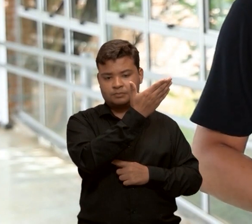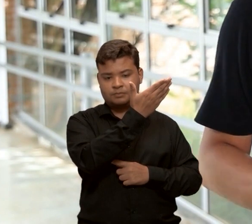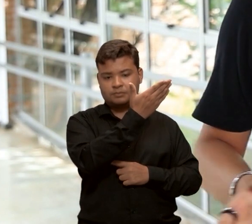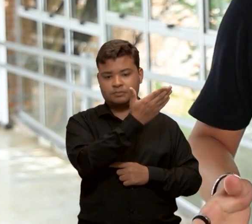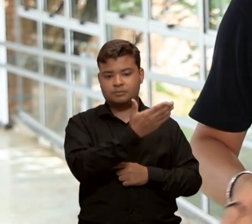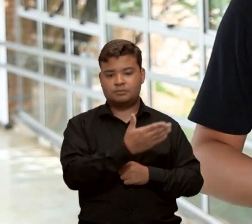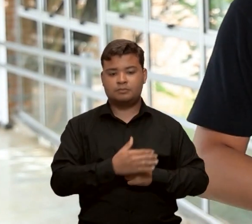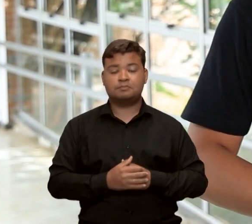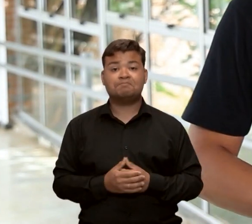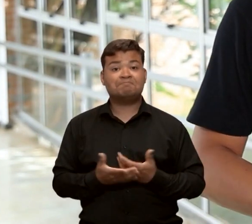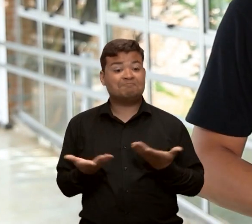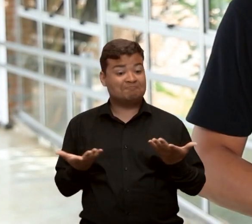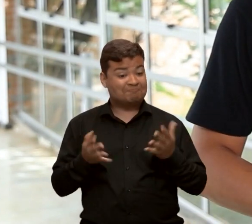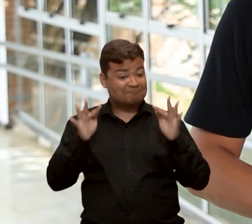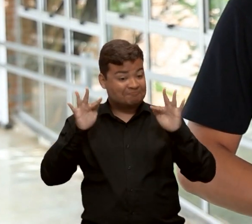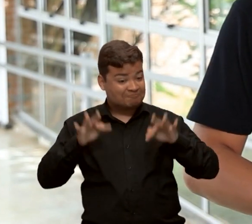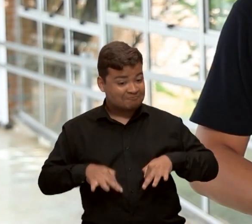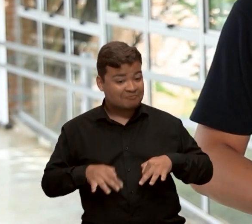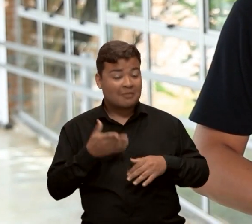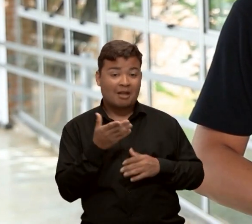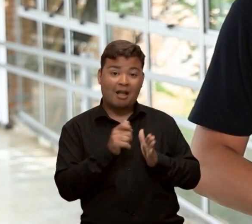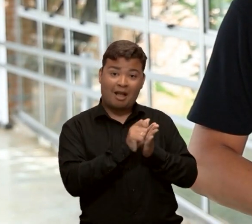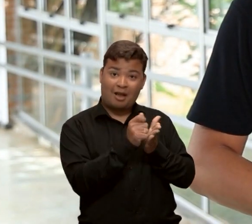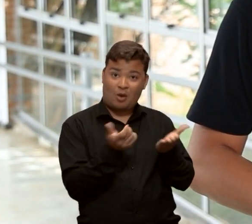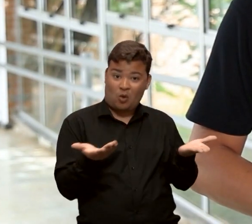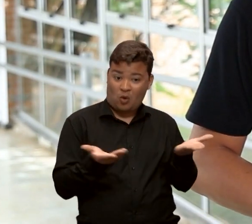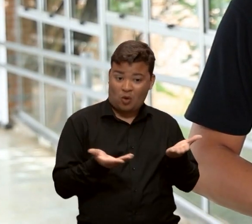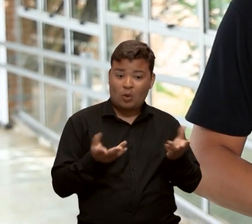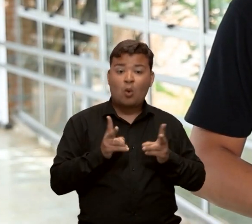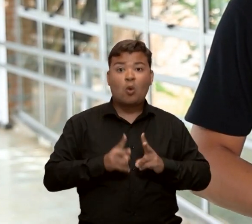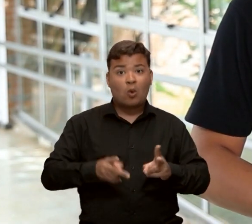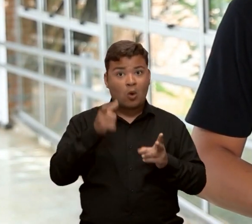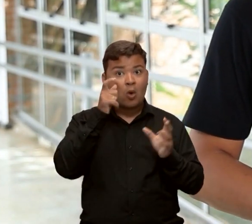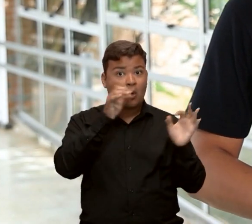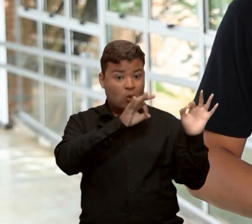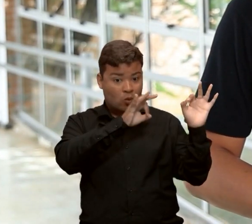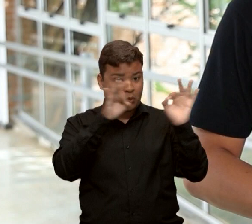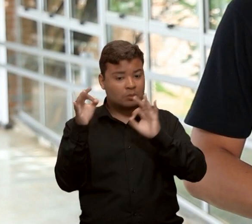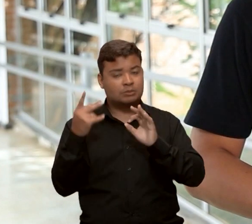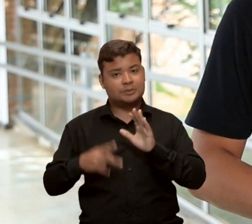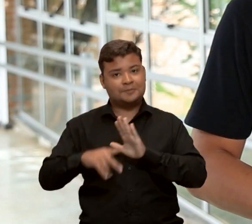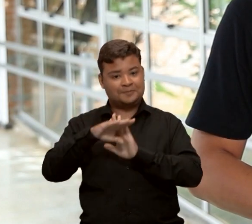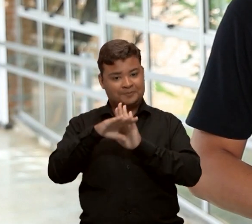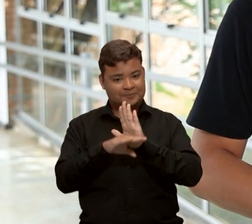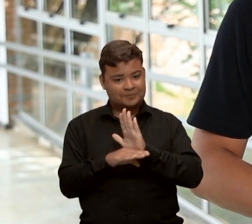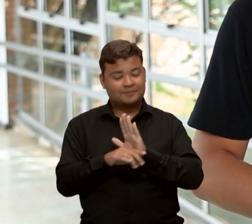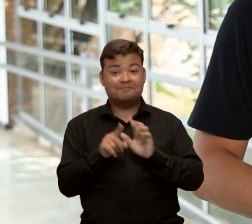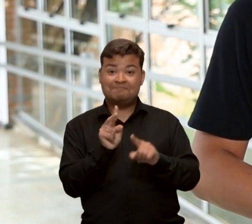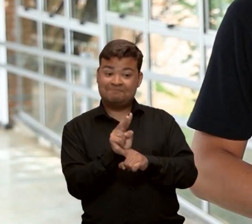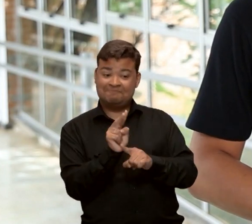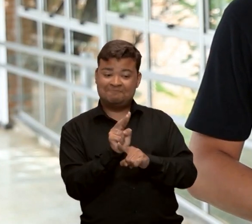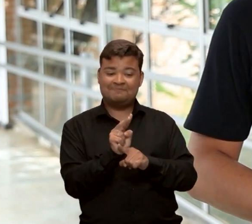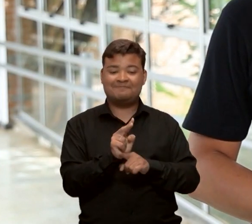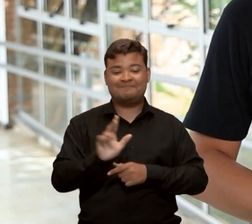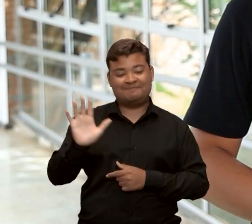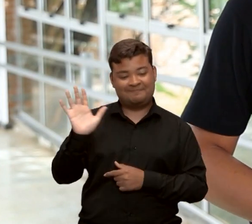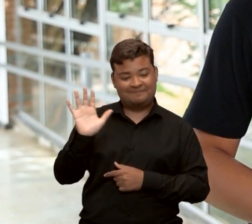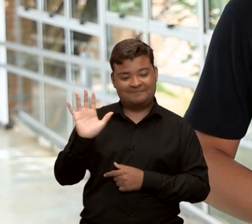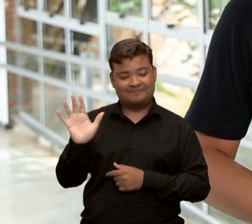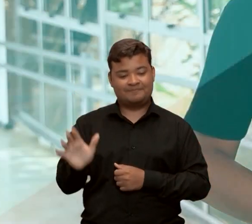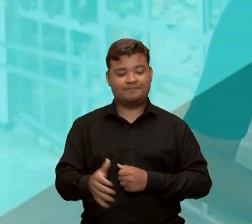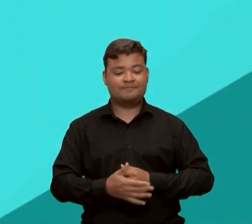ppgq.quimica.ufg.br. Eu me despeço aqui. Essa foi a agenda de hoje. Continue acompanhando a nossa programação. Se cuida. Até mais.